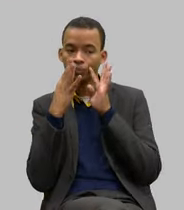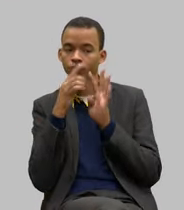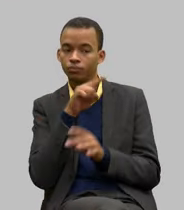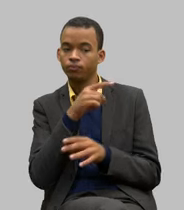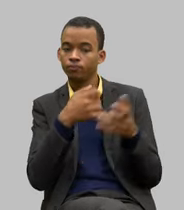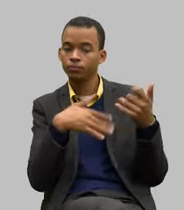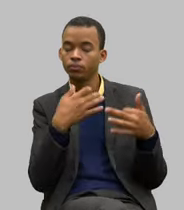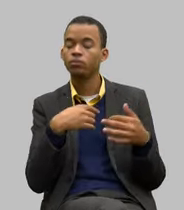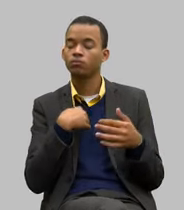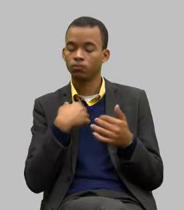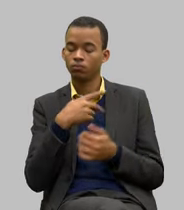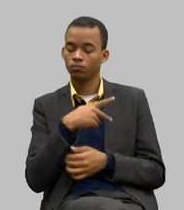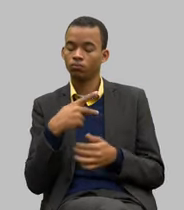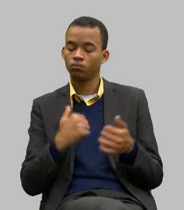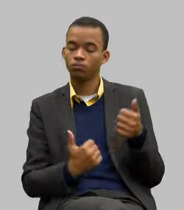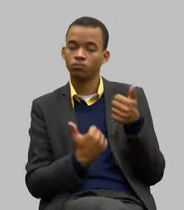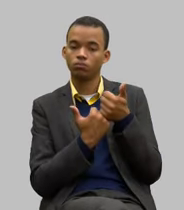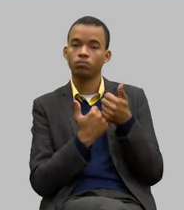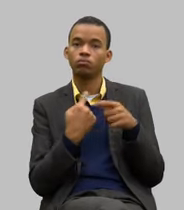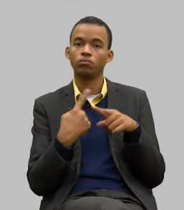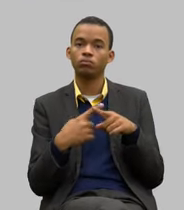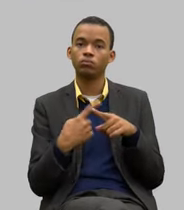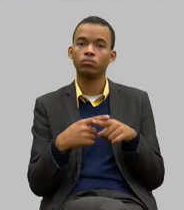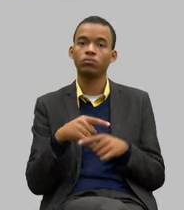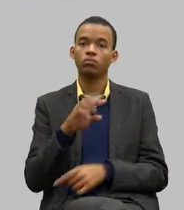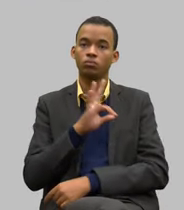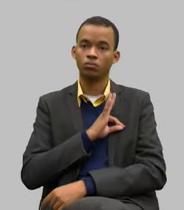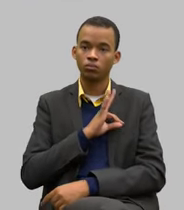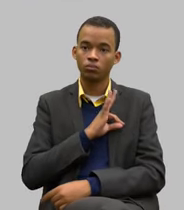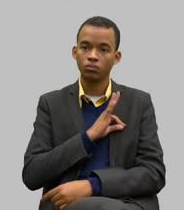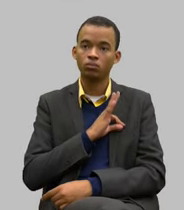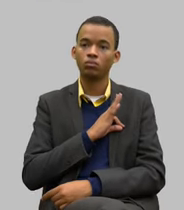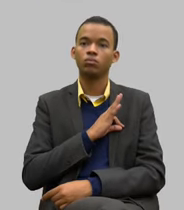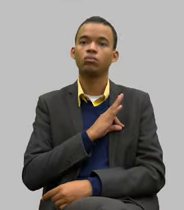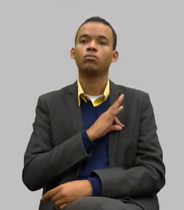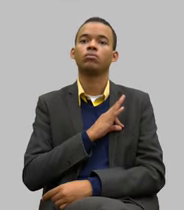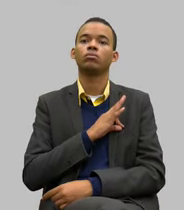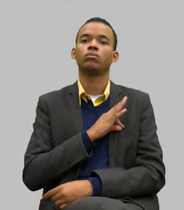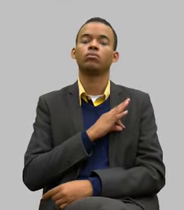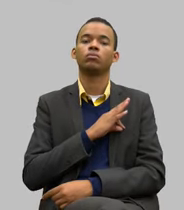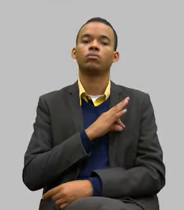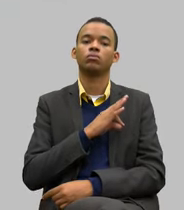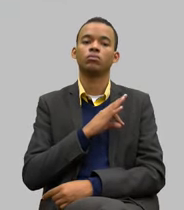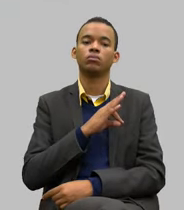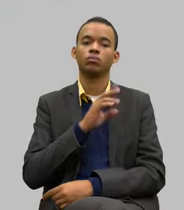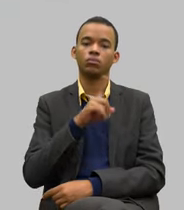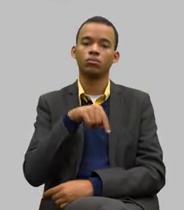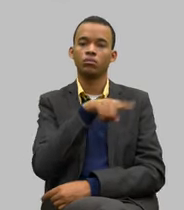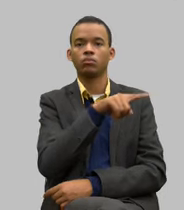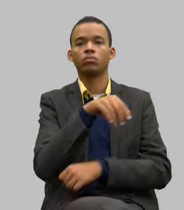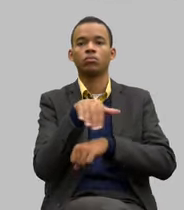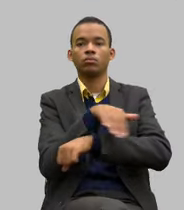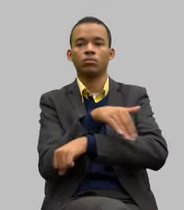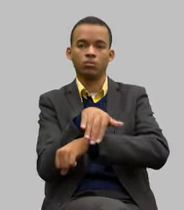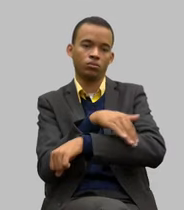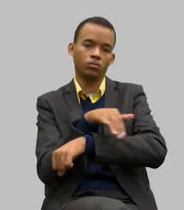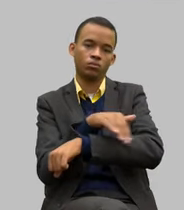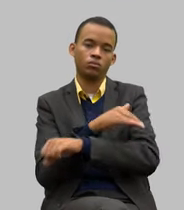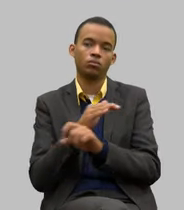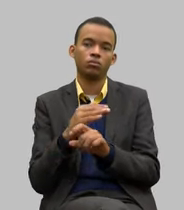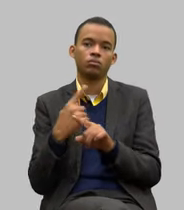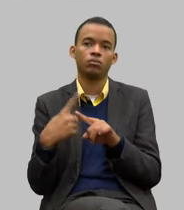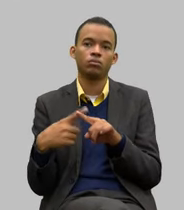comissão atividade fim de polícia é na rua sim então todas as vezes